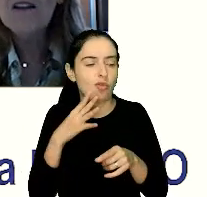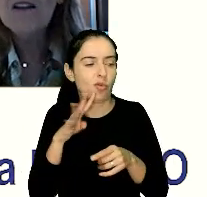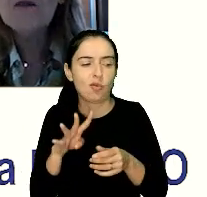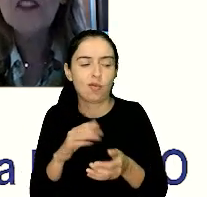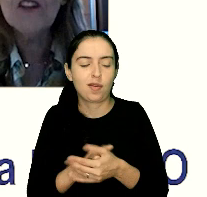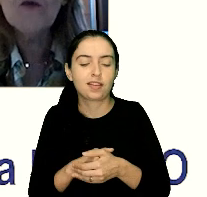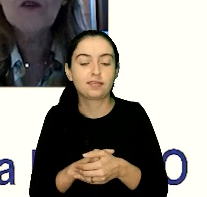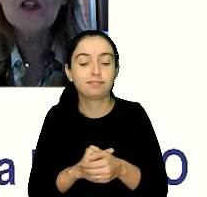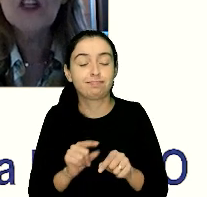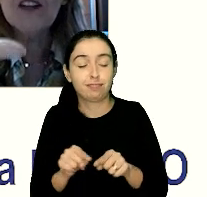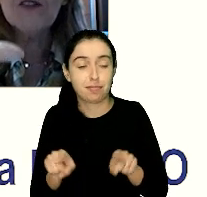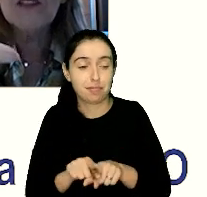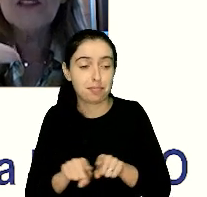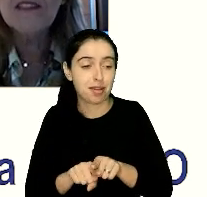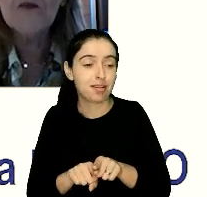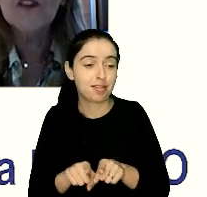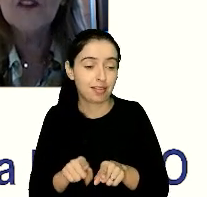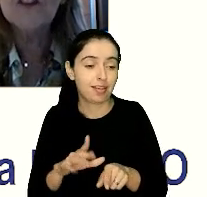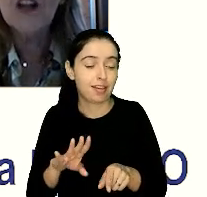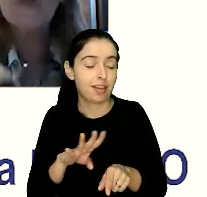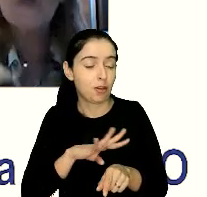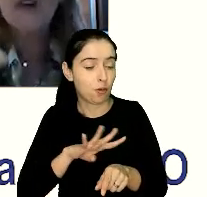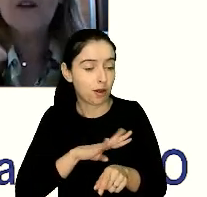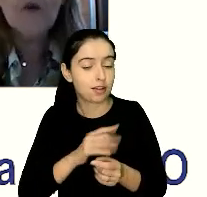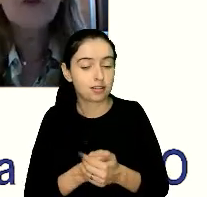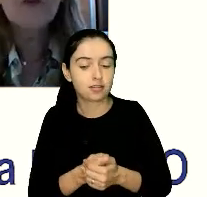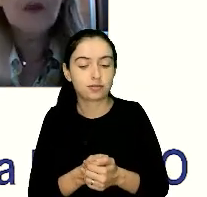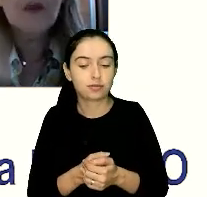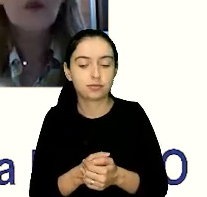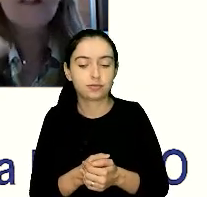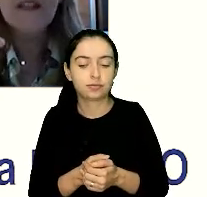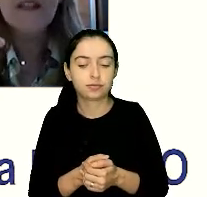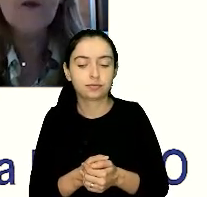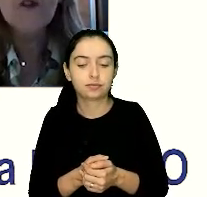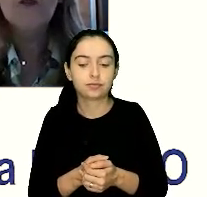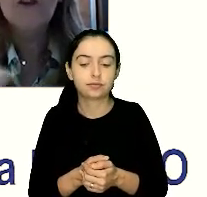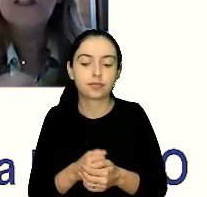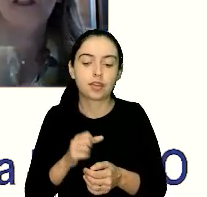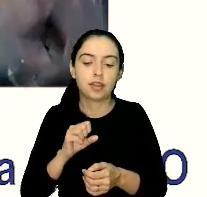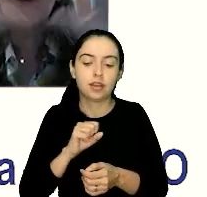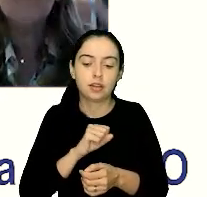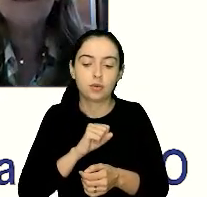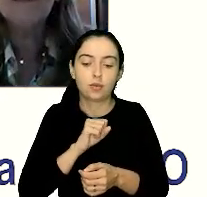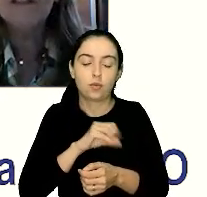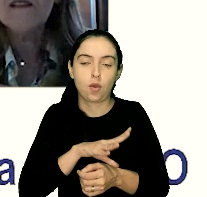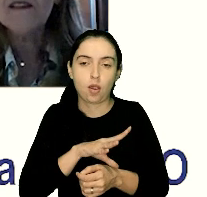né? Então, sístole, diástole, é 1 e 2, é 1 e